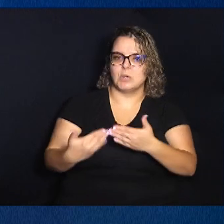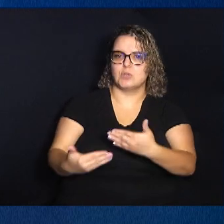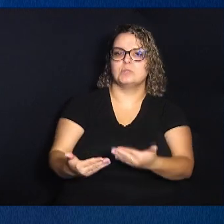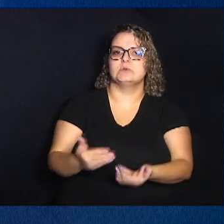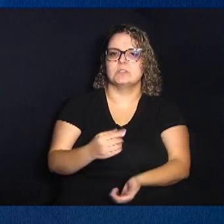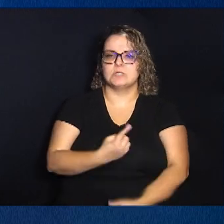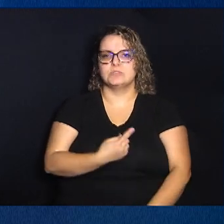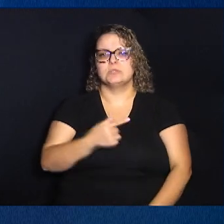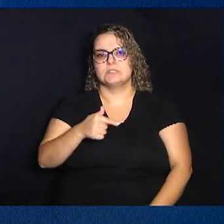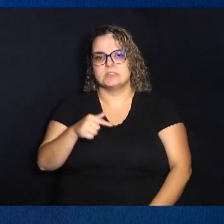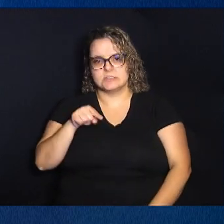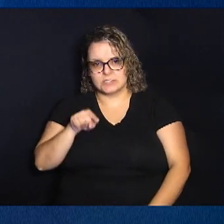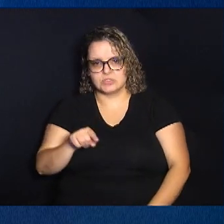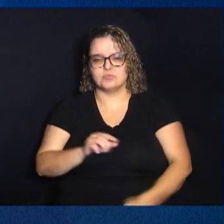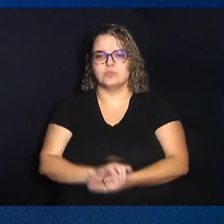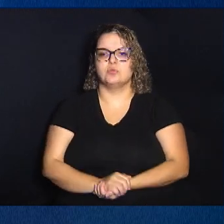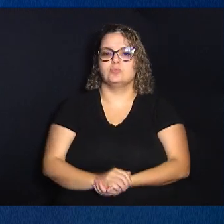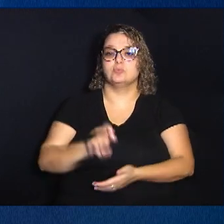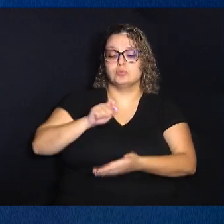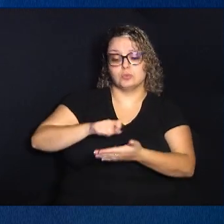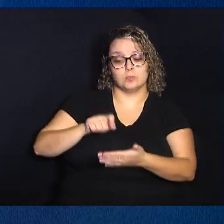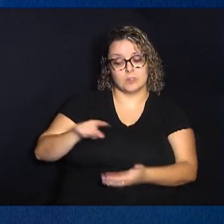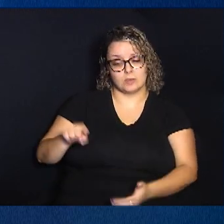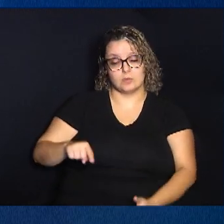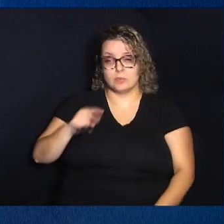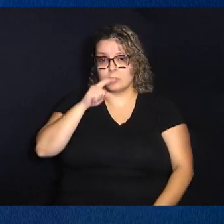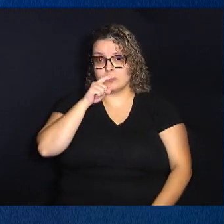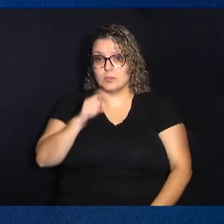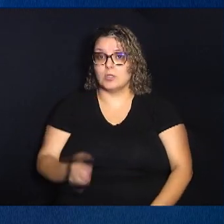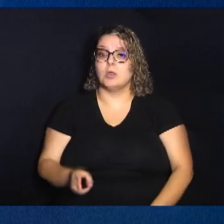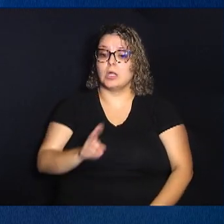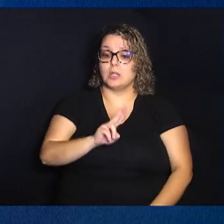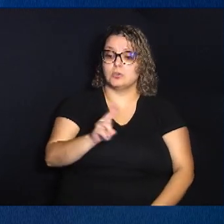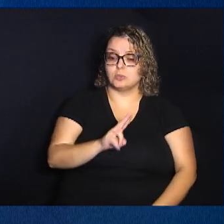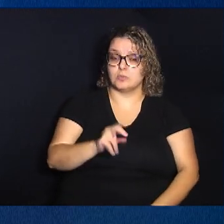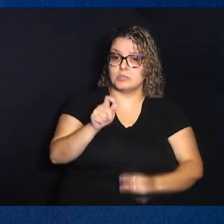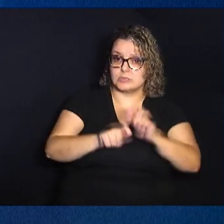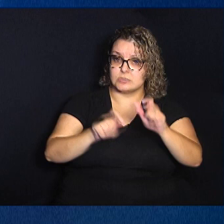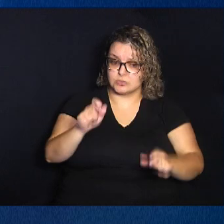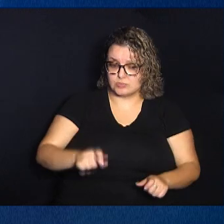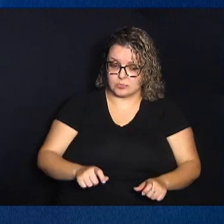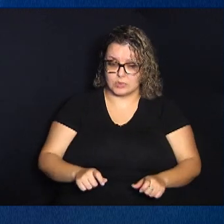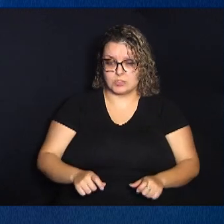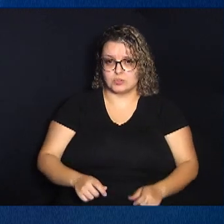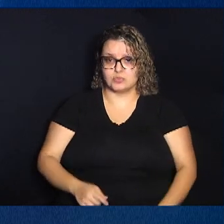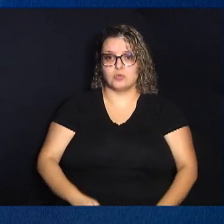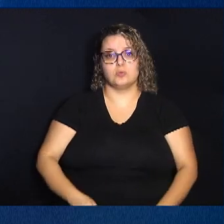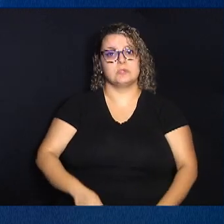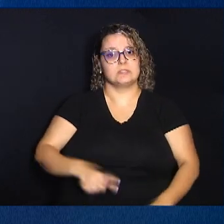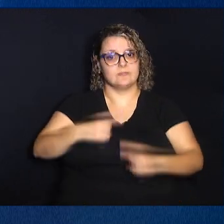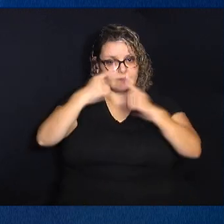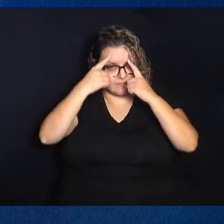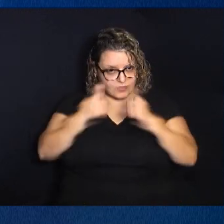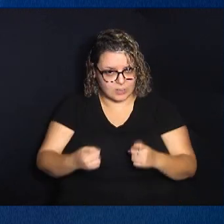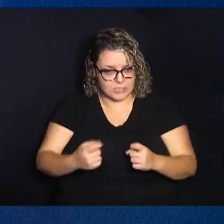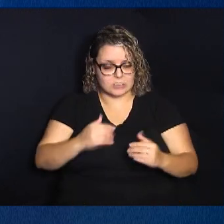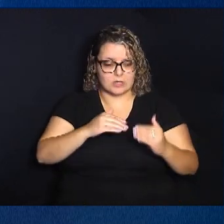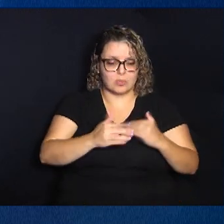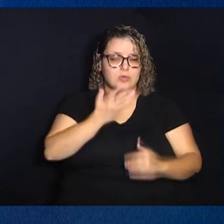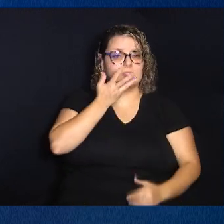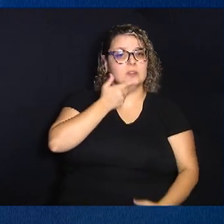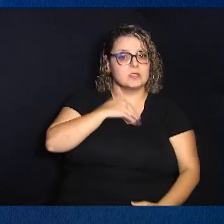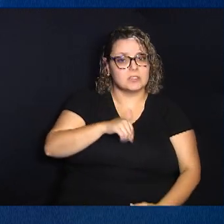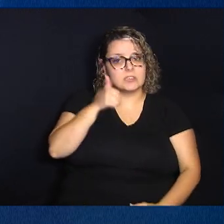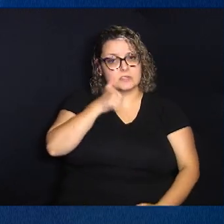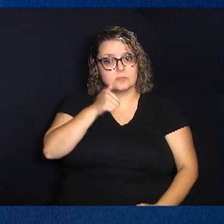237.585, de autoria do senhor Zé Carlos, que veda a nomeação de agressores de idosos, crianças e adolescentes para cargos em comissão